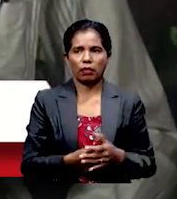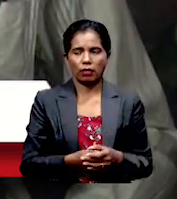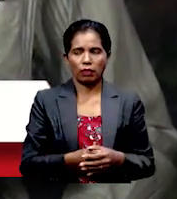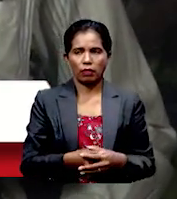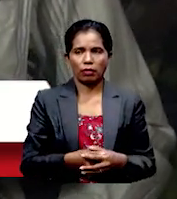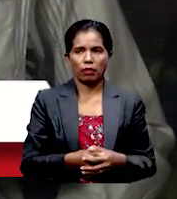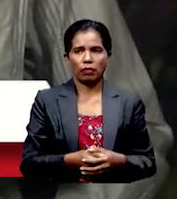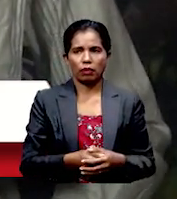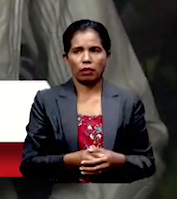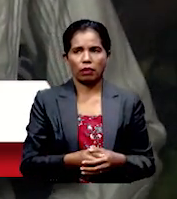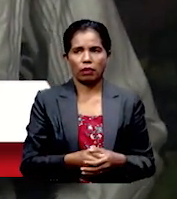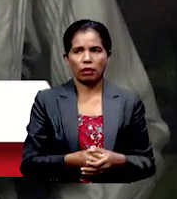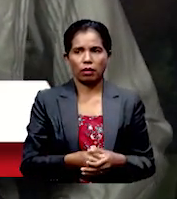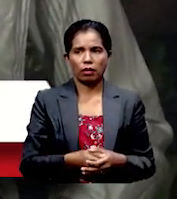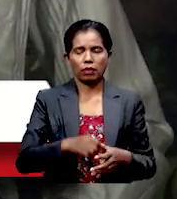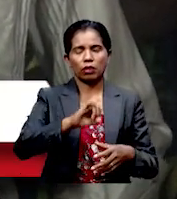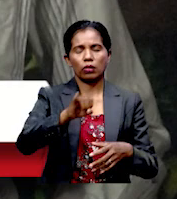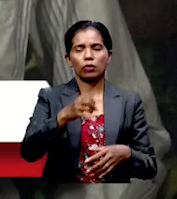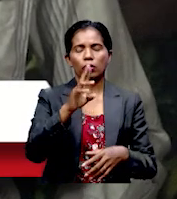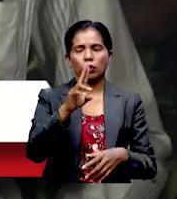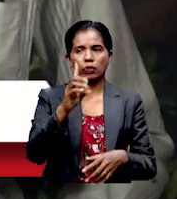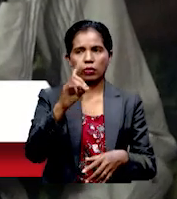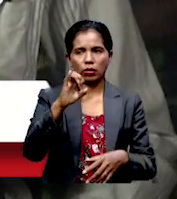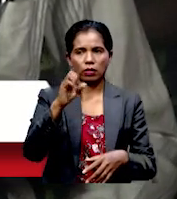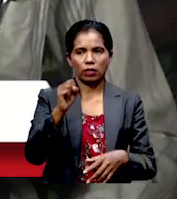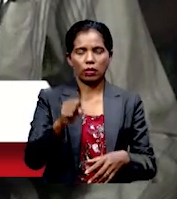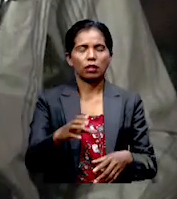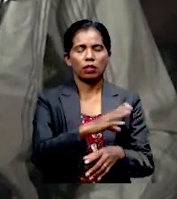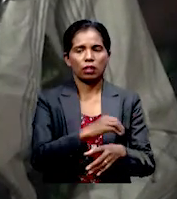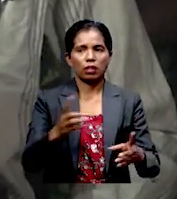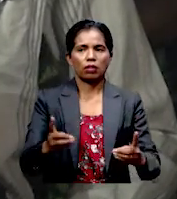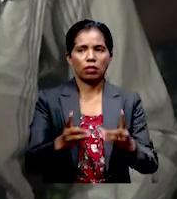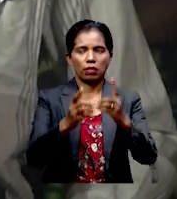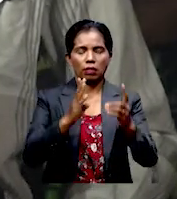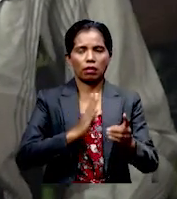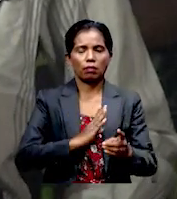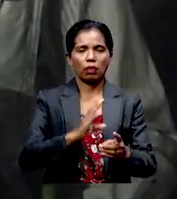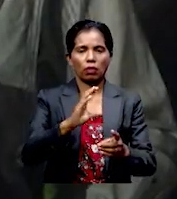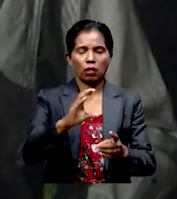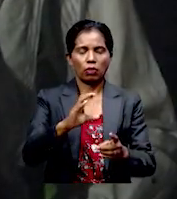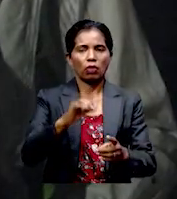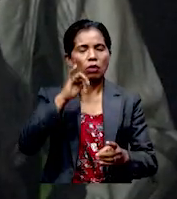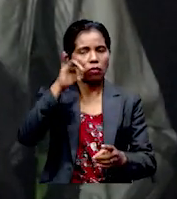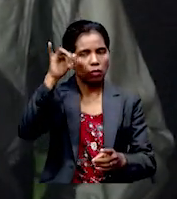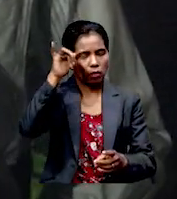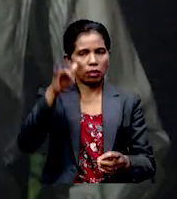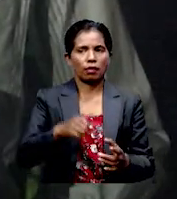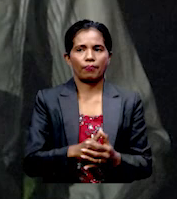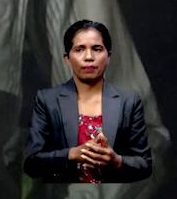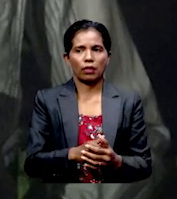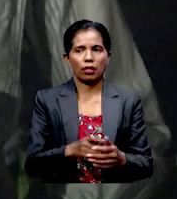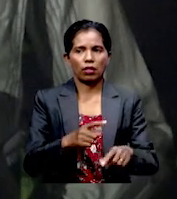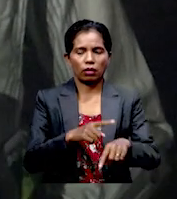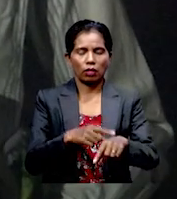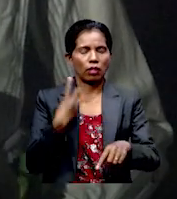a judiustani neve maqueta na acontecimento e a boca o horsek o orcala neve ohin a